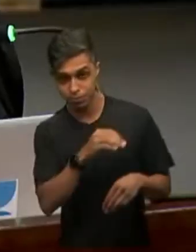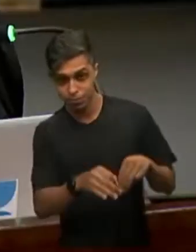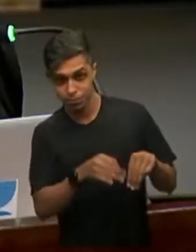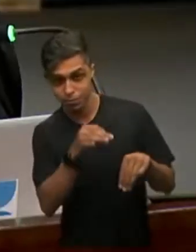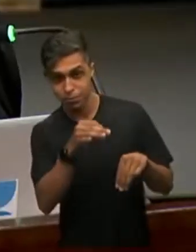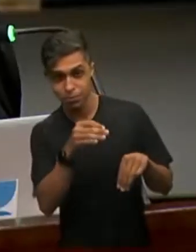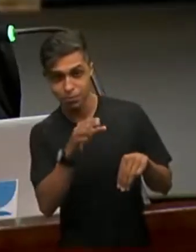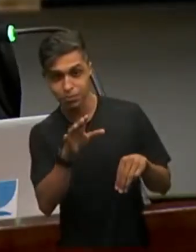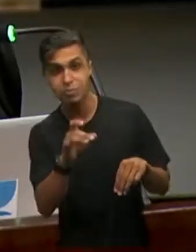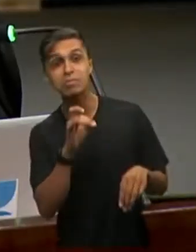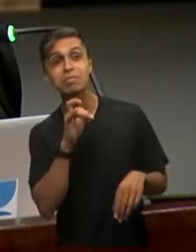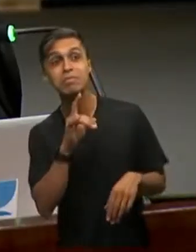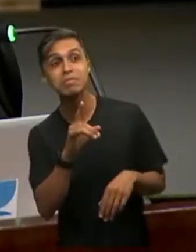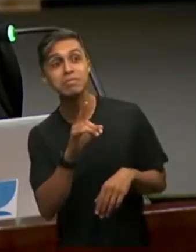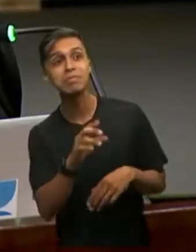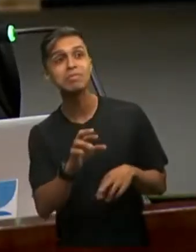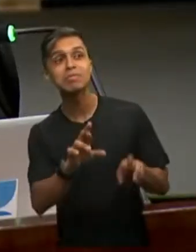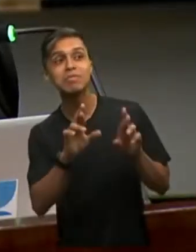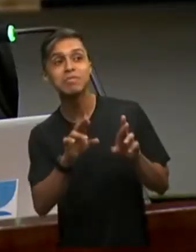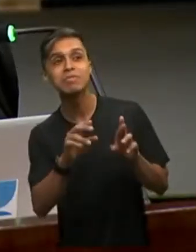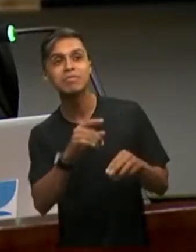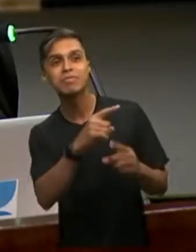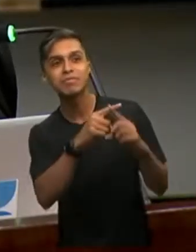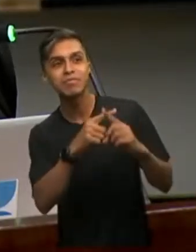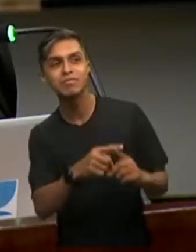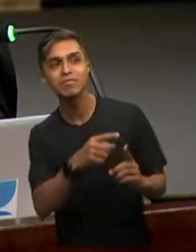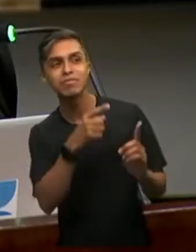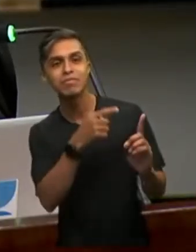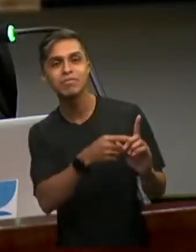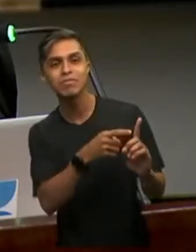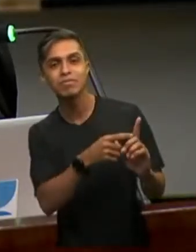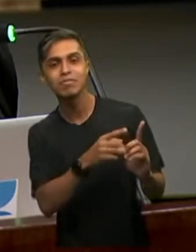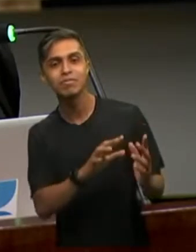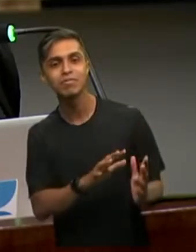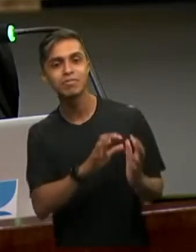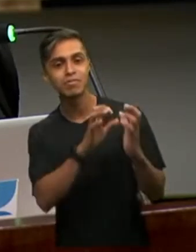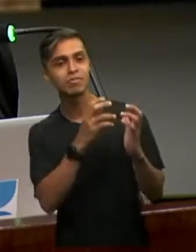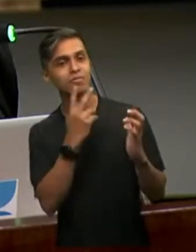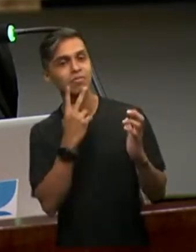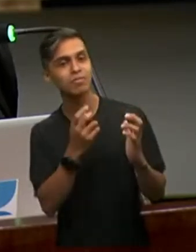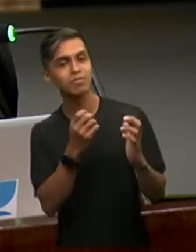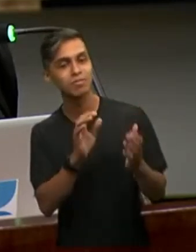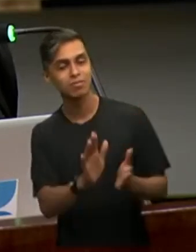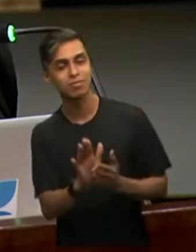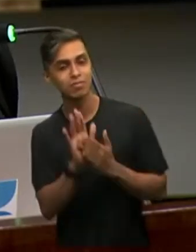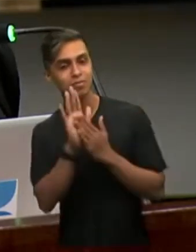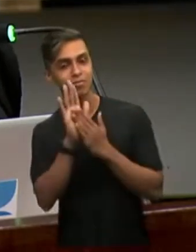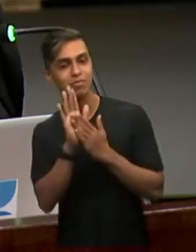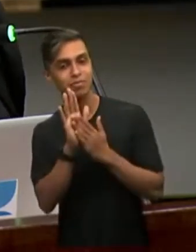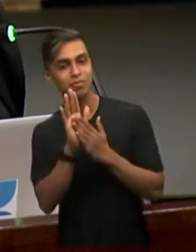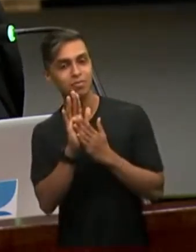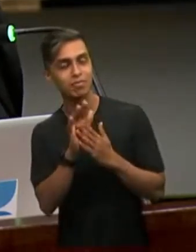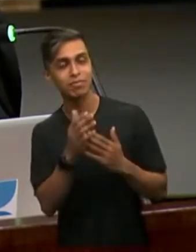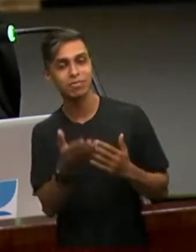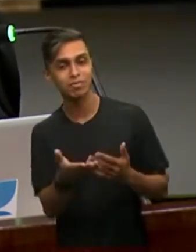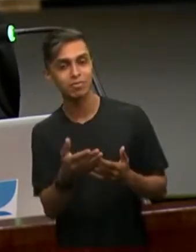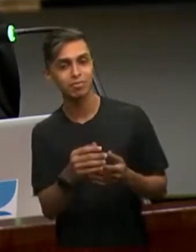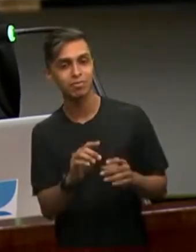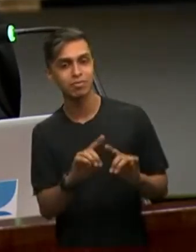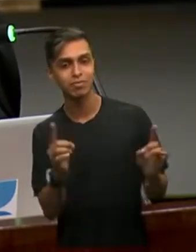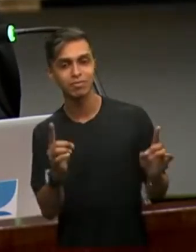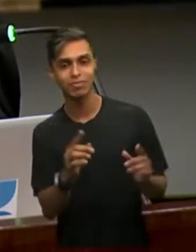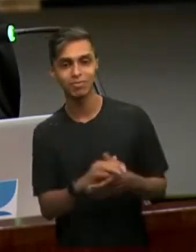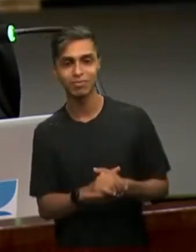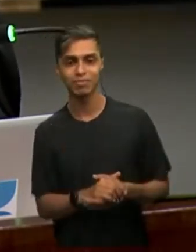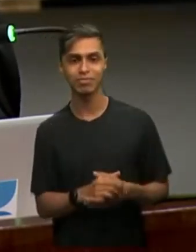permite ninguém espera que um adversário numa contenda vá falar bem como eu dizia outro dia para uma autoridade mas o senhor